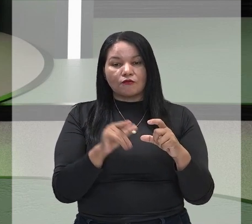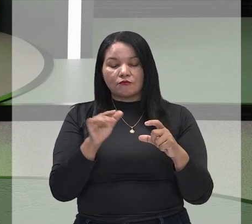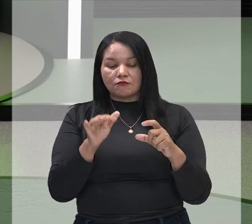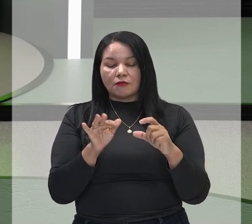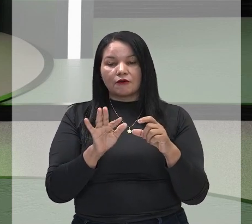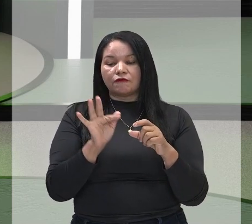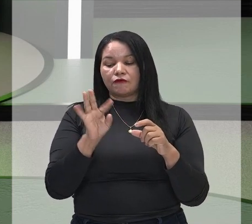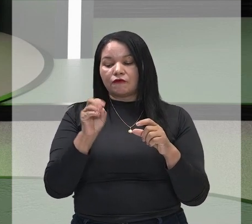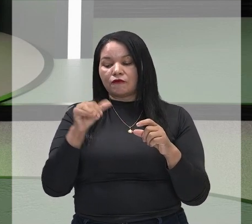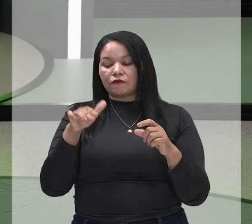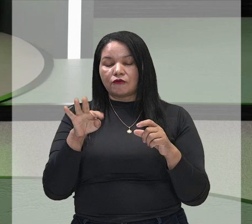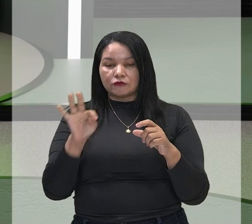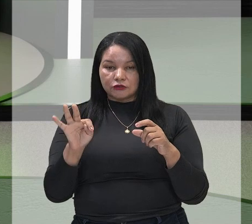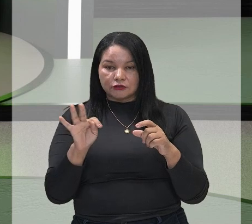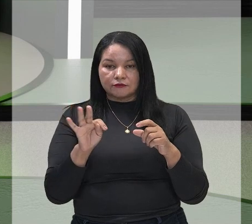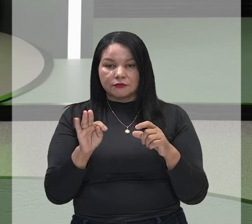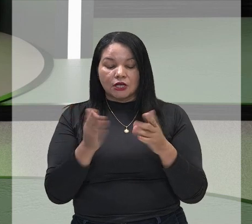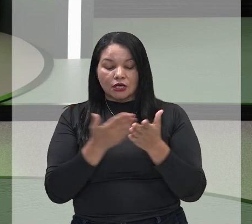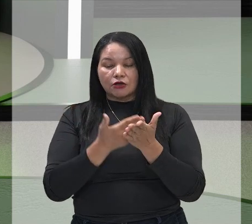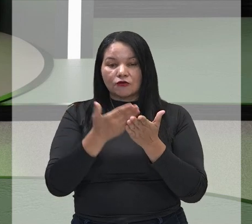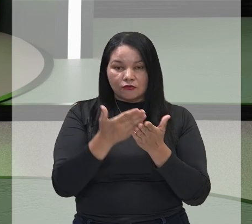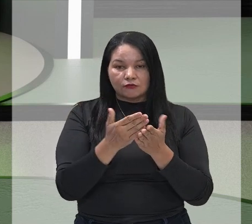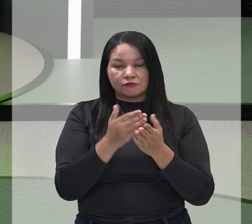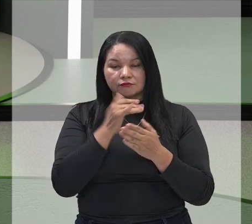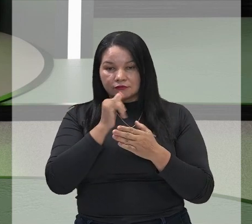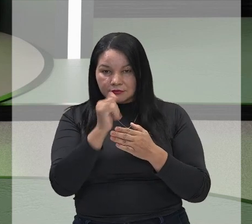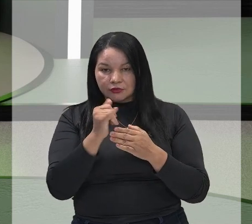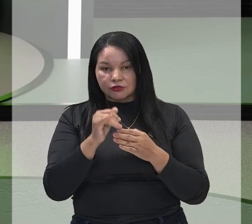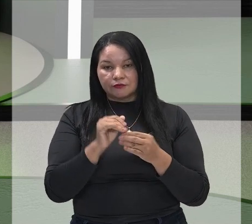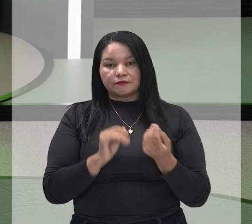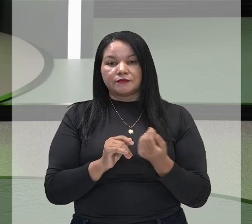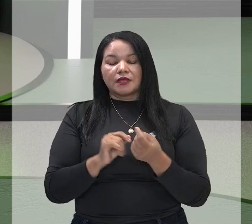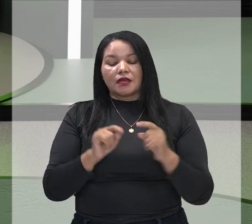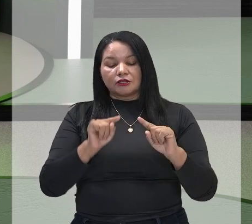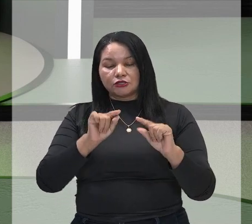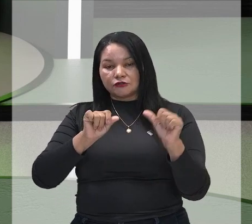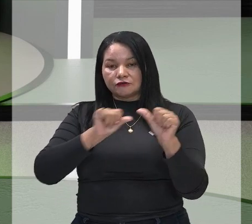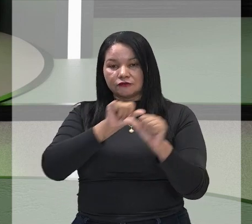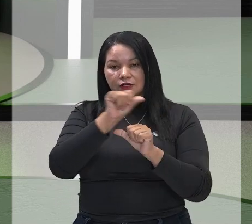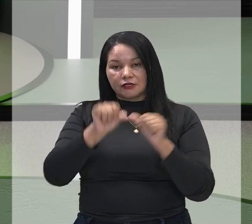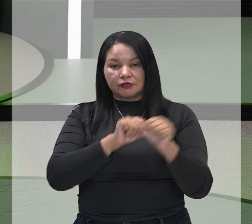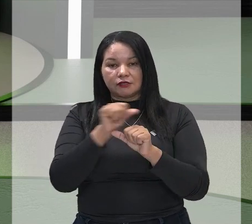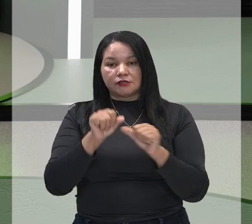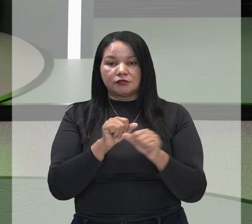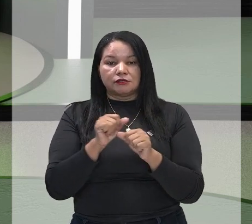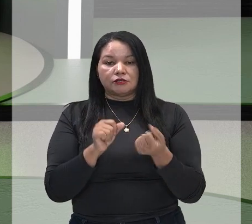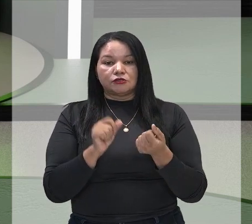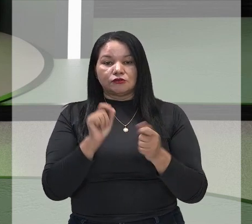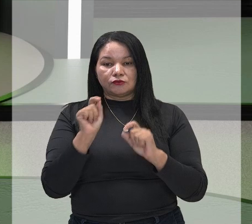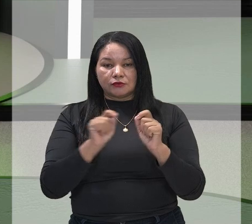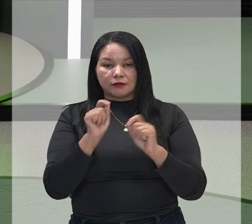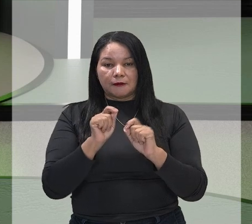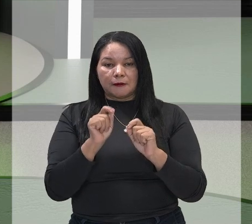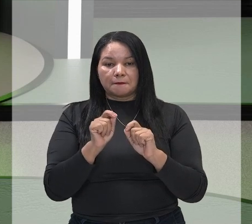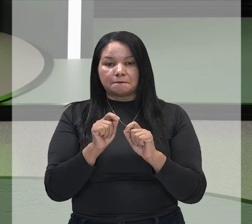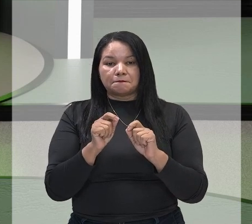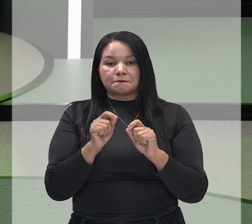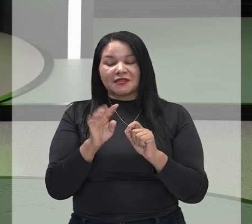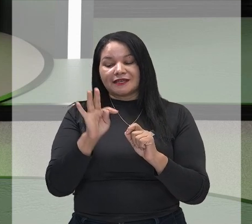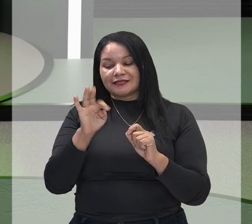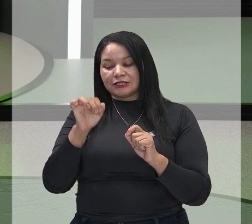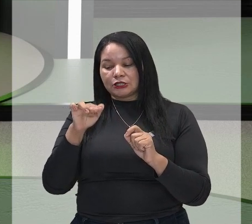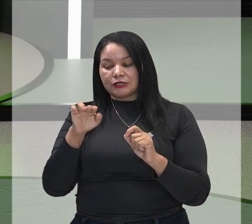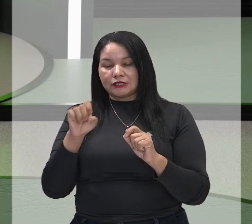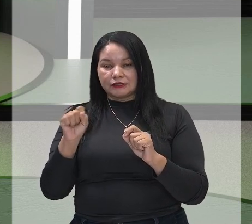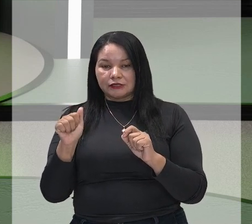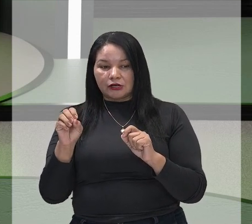eletricidade. Ela fornece a diferença de potencial, que é chamada de tensão, necessária para o movimento dos